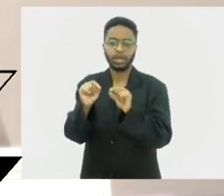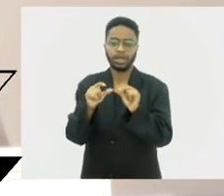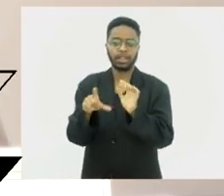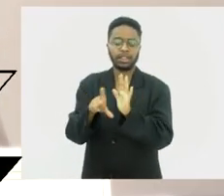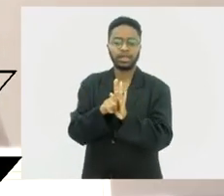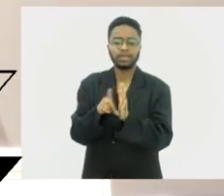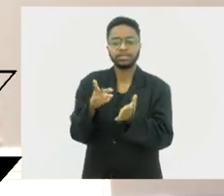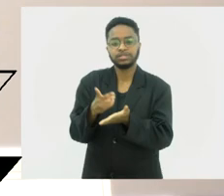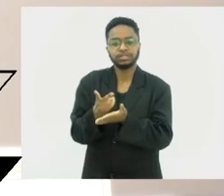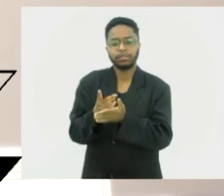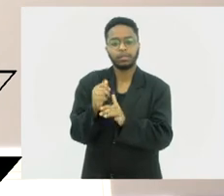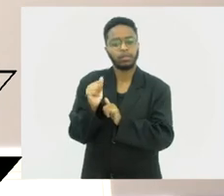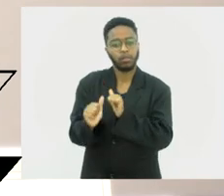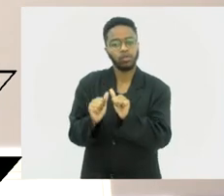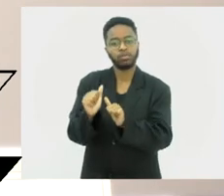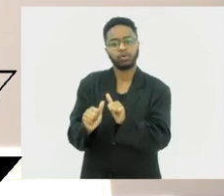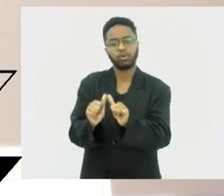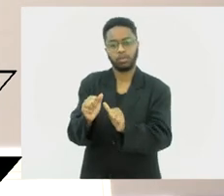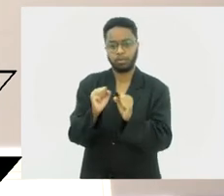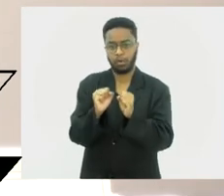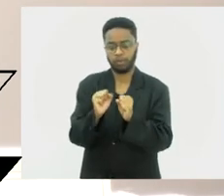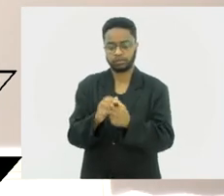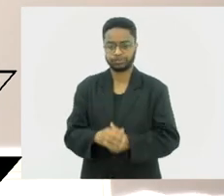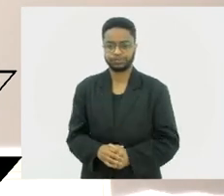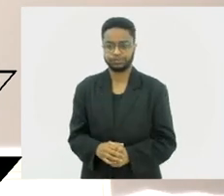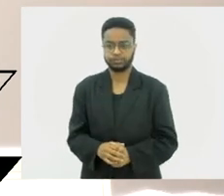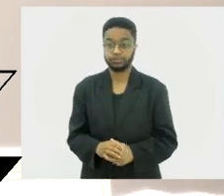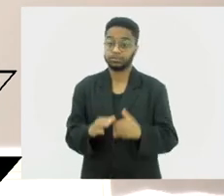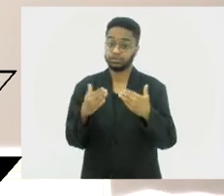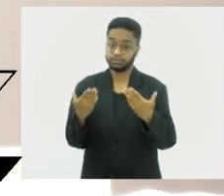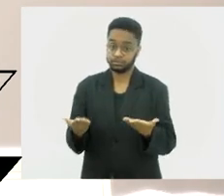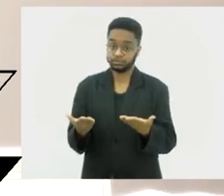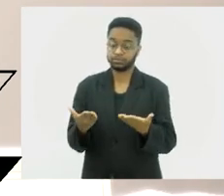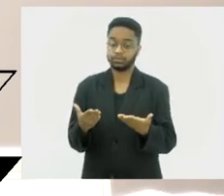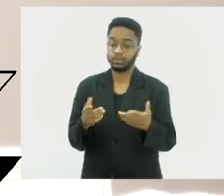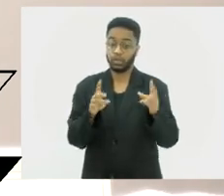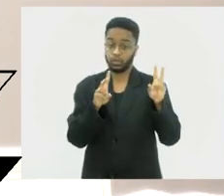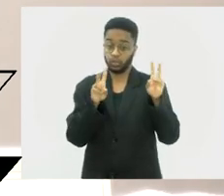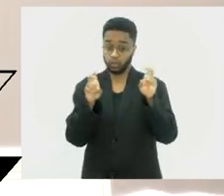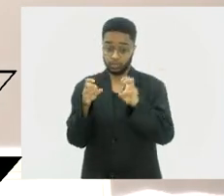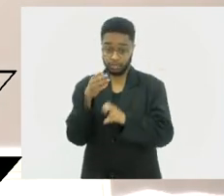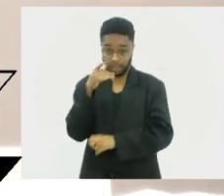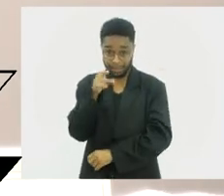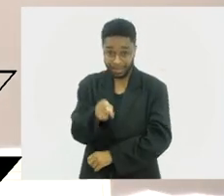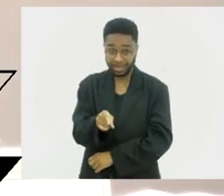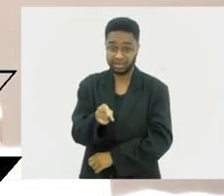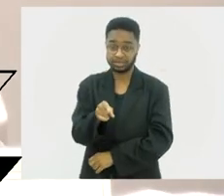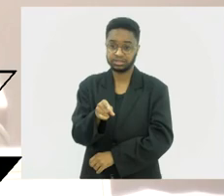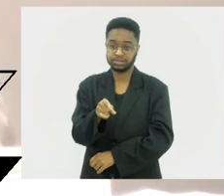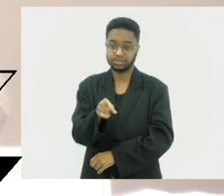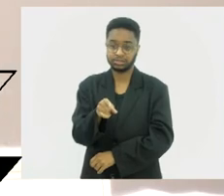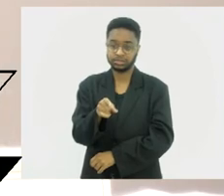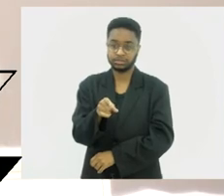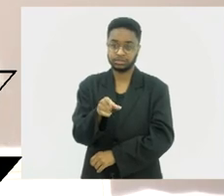é viva. Muito bem. Então, sobre este assunto, sempre